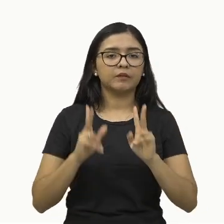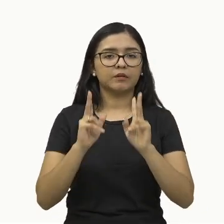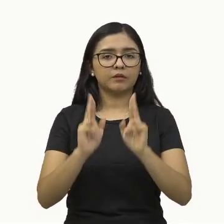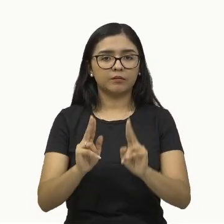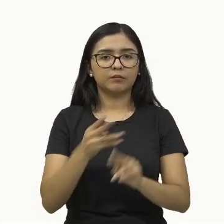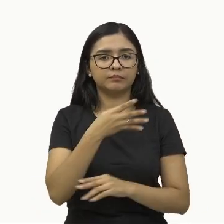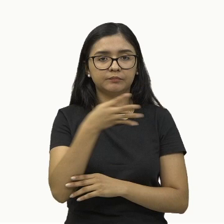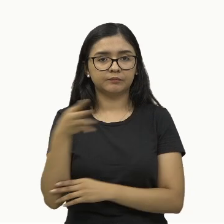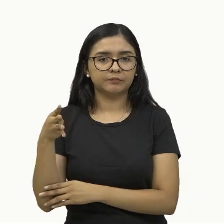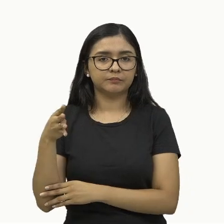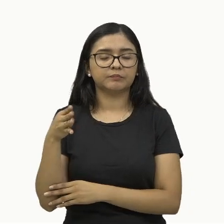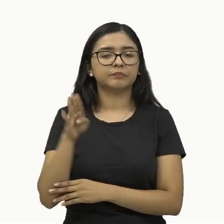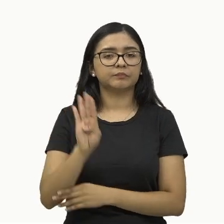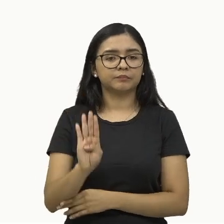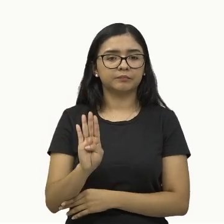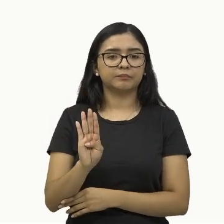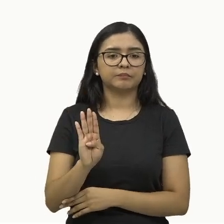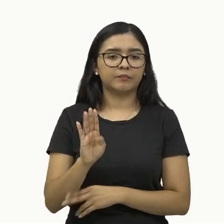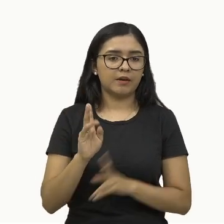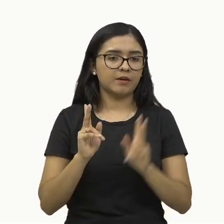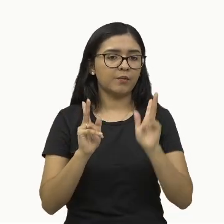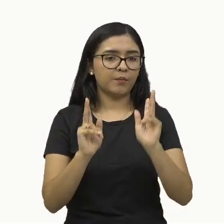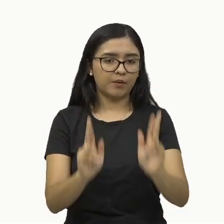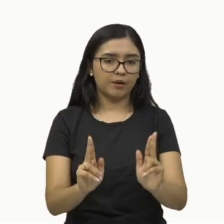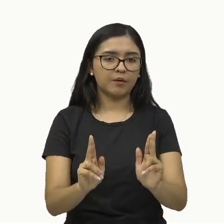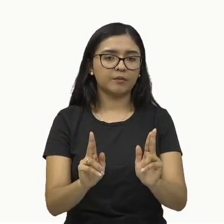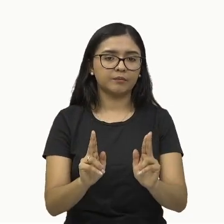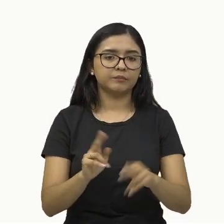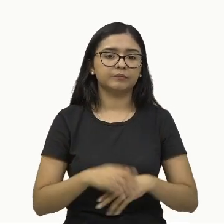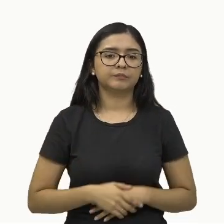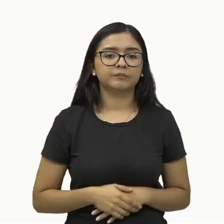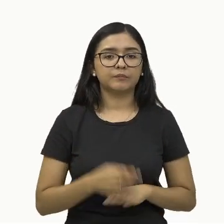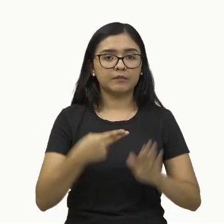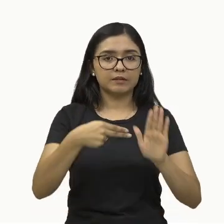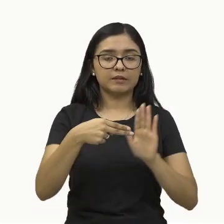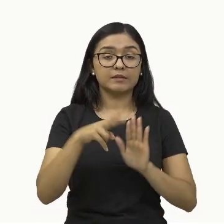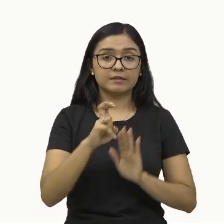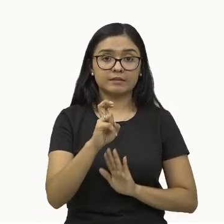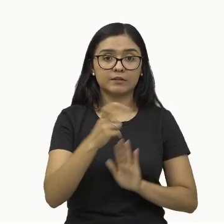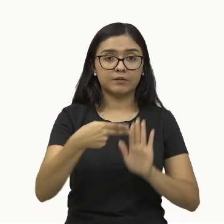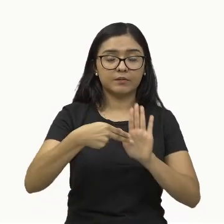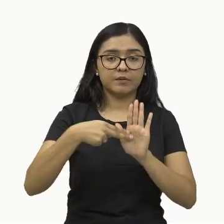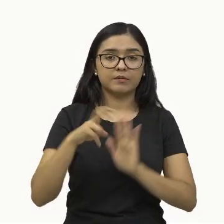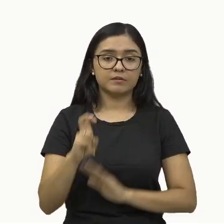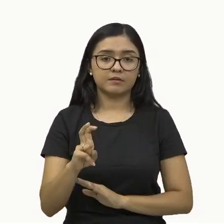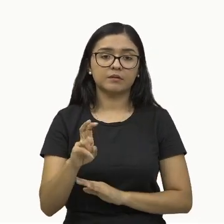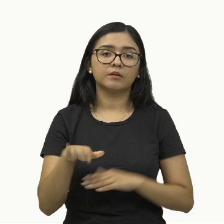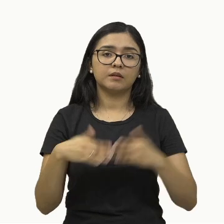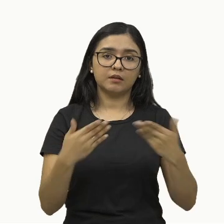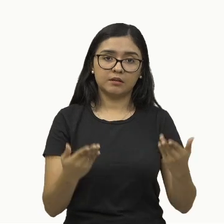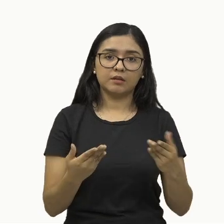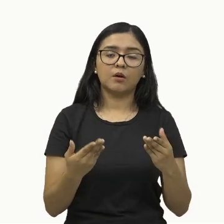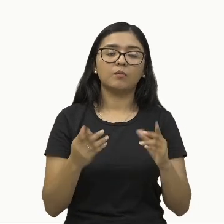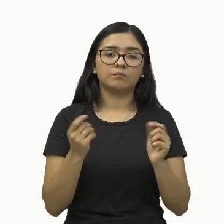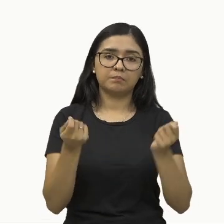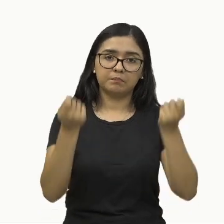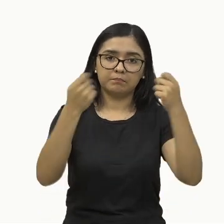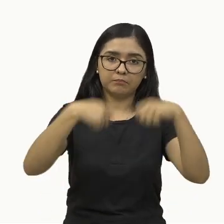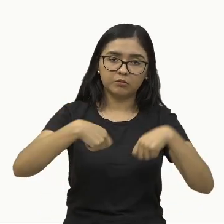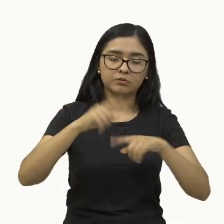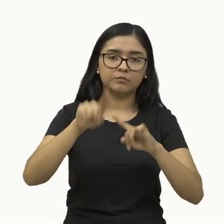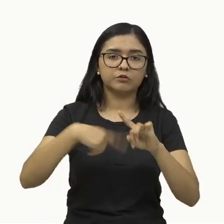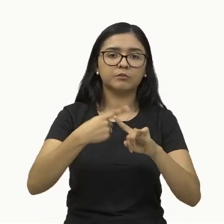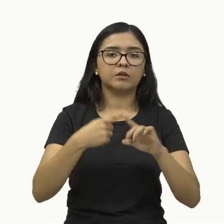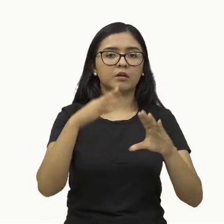de linhas da matriz B. 5 igual a 5. Então, essa multiplicação aqui, ela